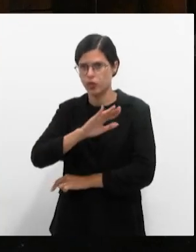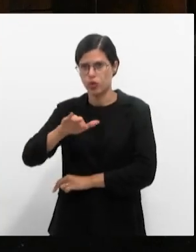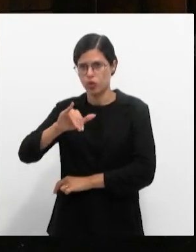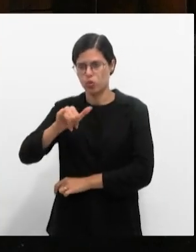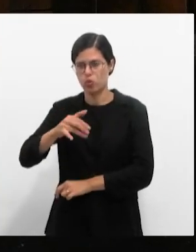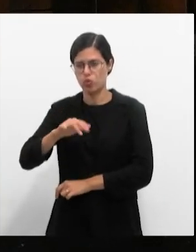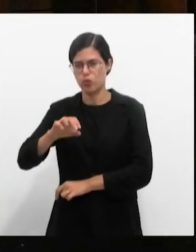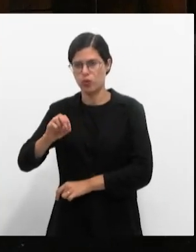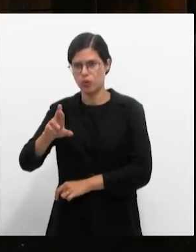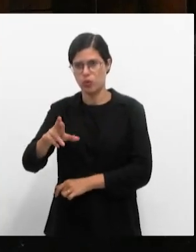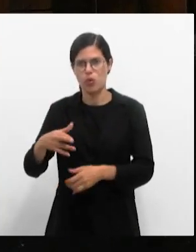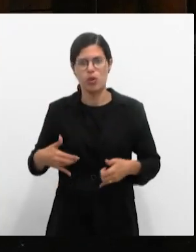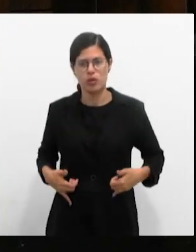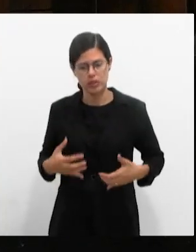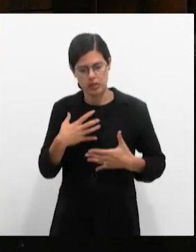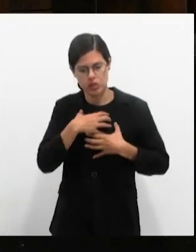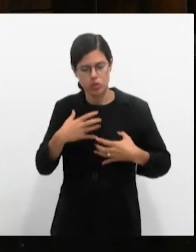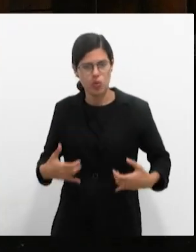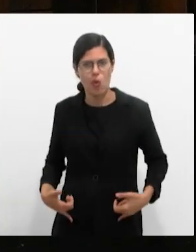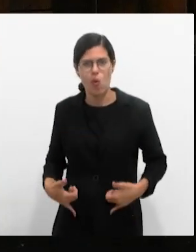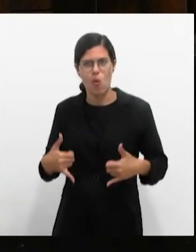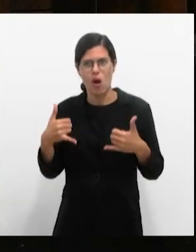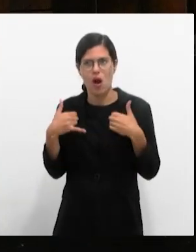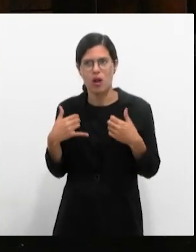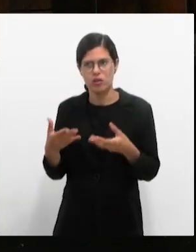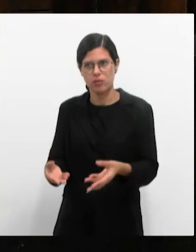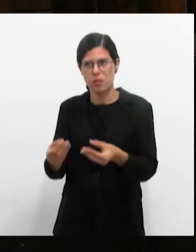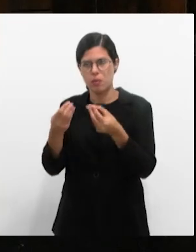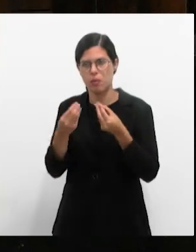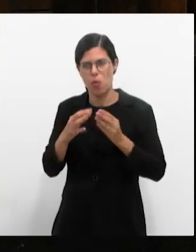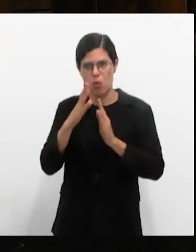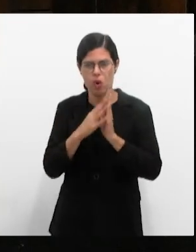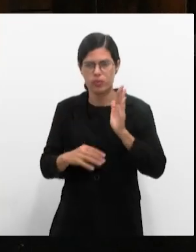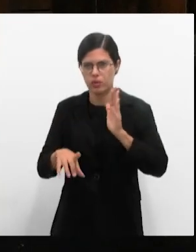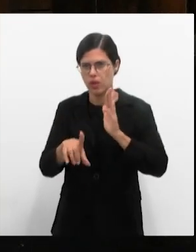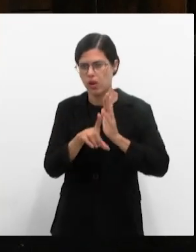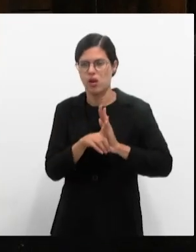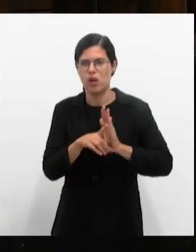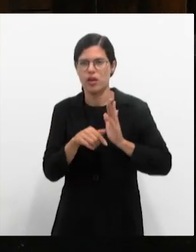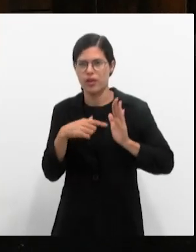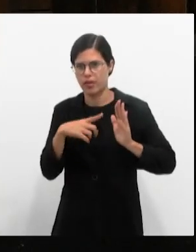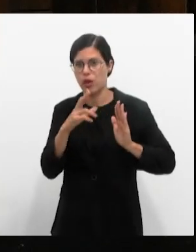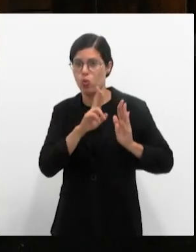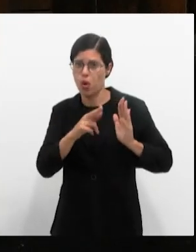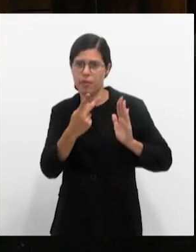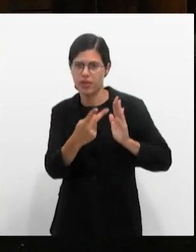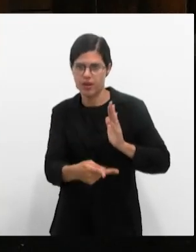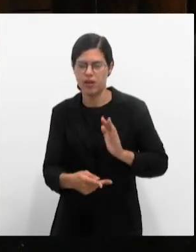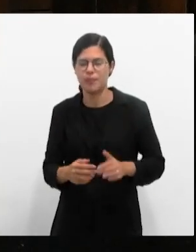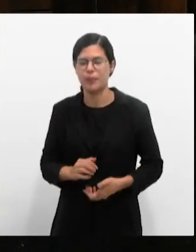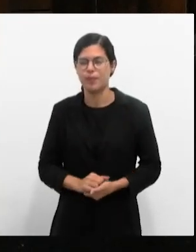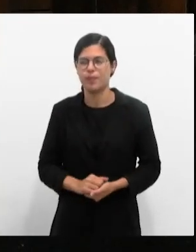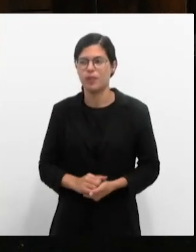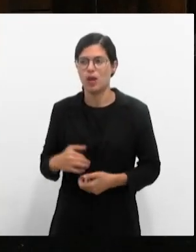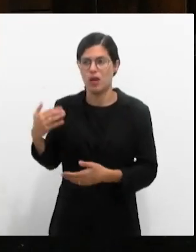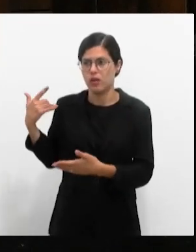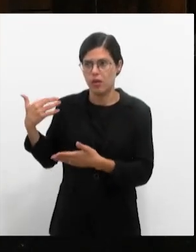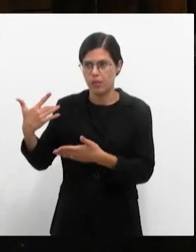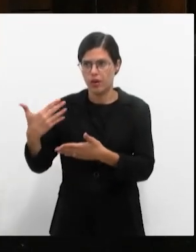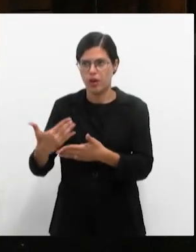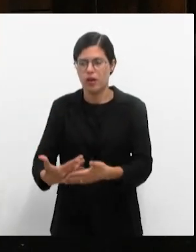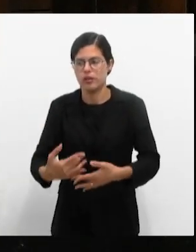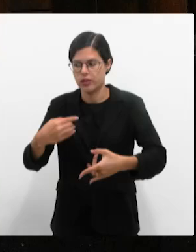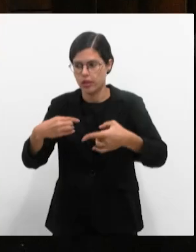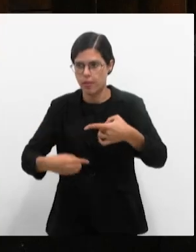honrado, recebeu a cópia de uma lei inspirada em seu nome. De lá para cá, vários